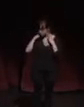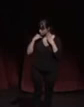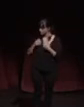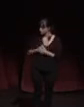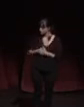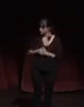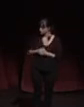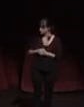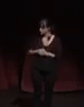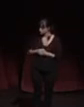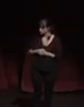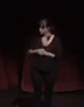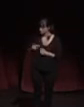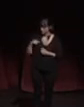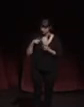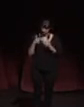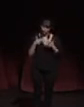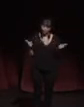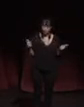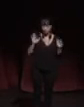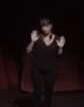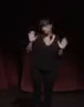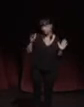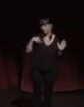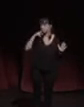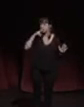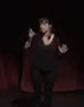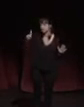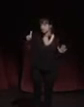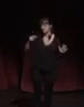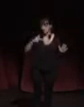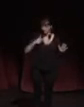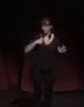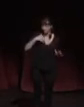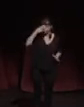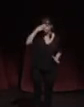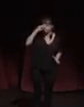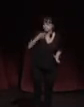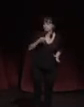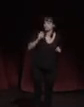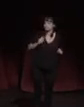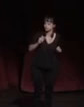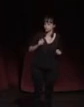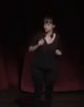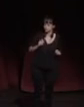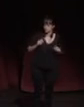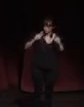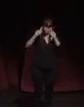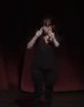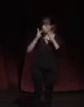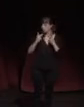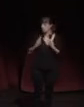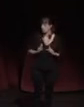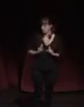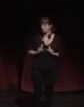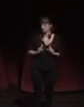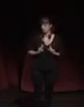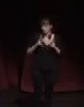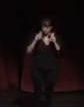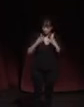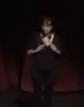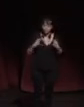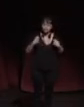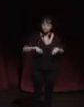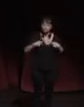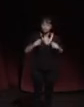uma afirmação, porque eu também não tenho resposta. Eu tenho convicção que o ser humano precisa de